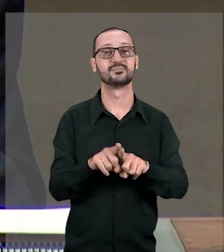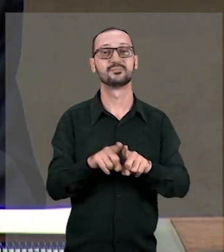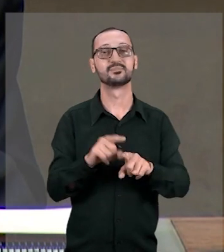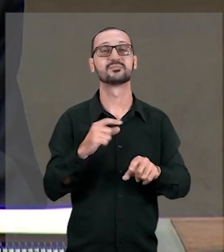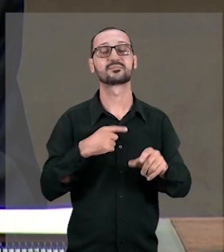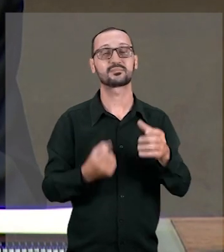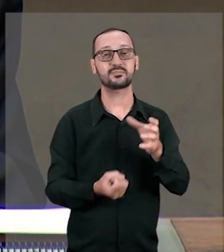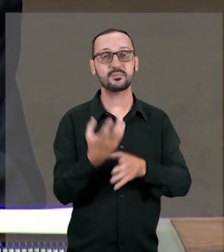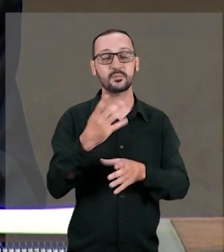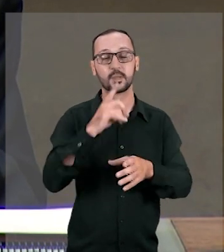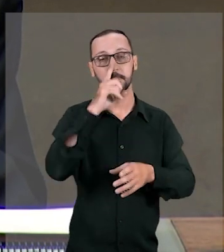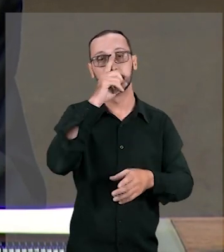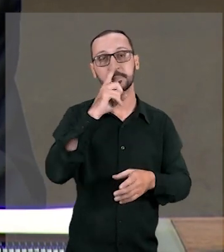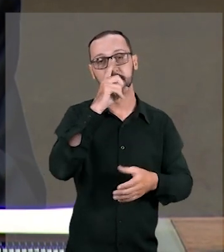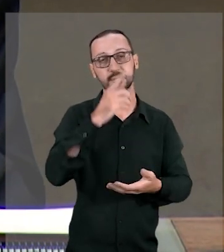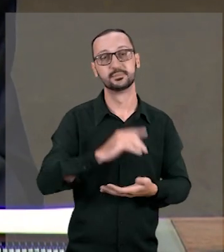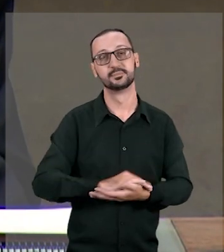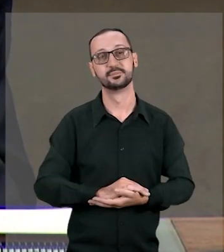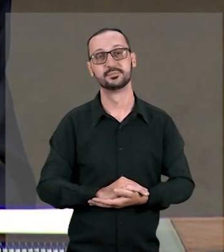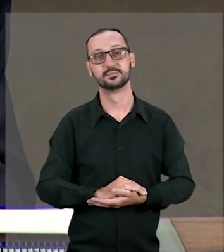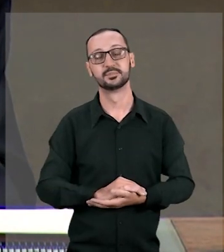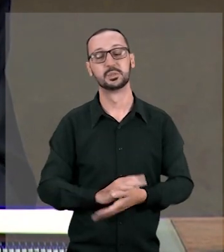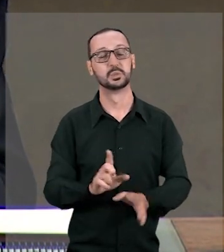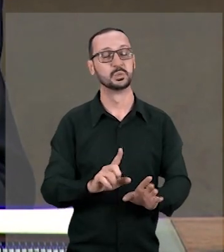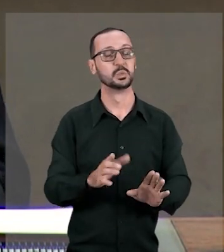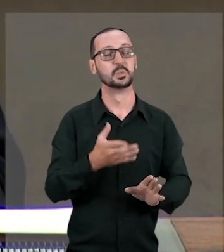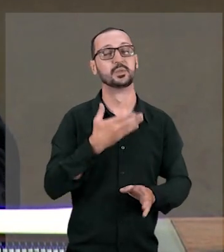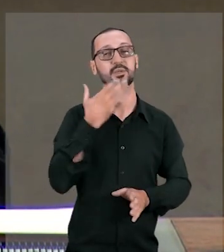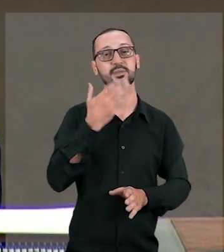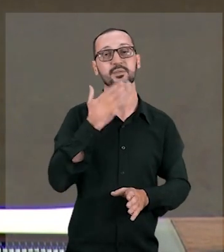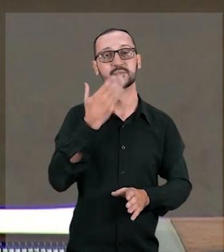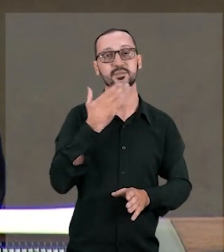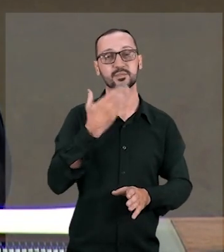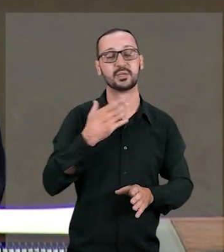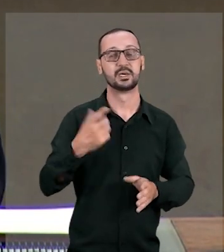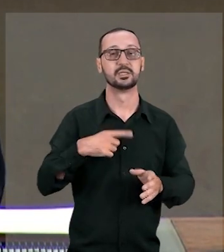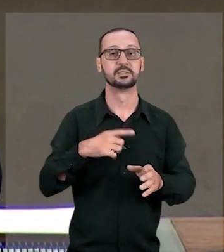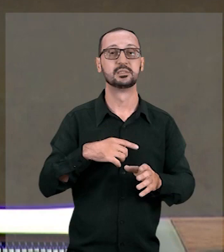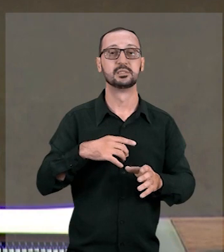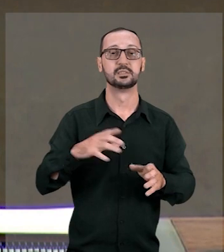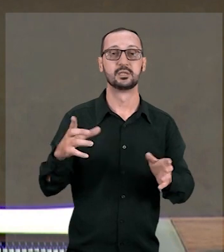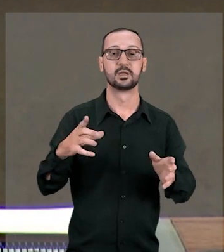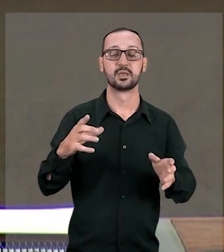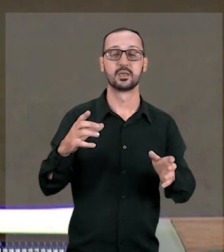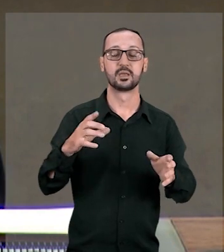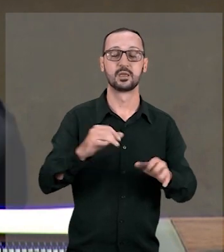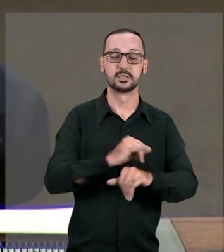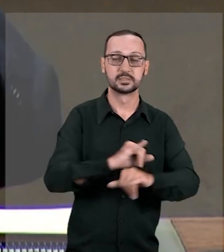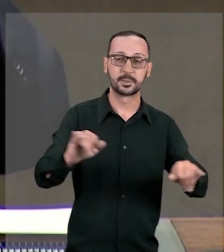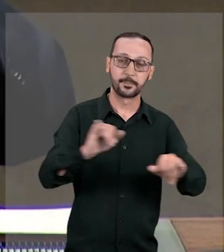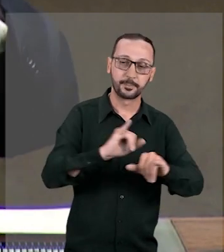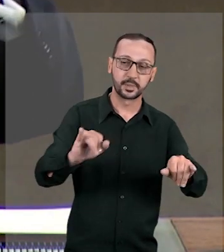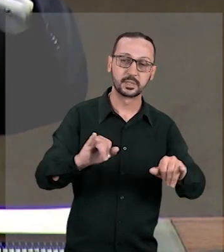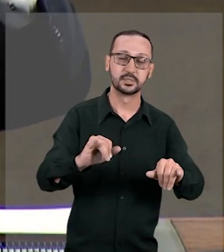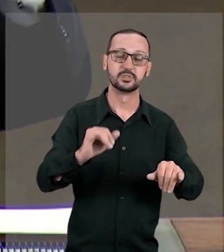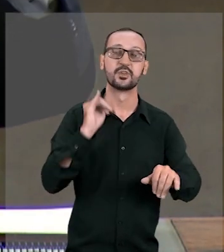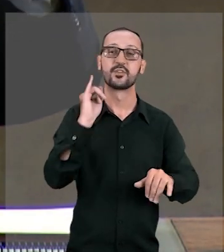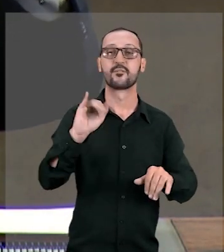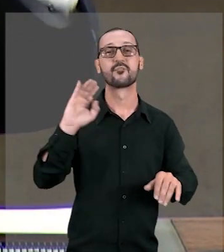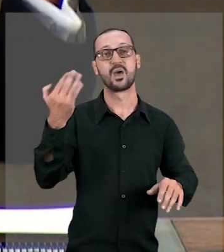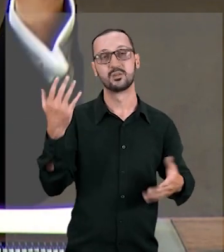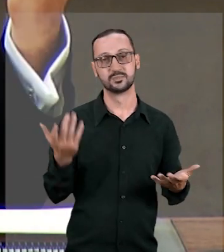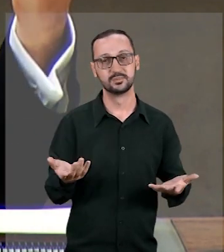em uma série de riscos. Portanto, não é fácil o combate às campanhas de desinformação, salvo as que